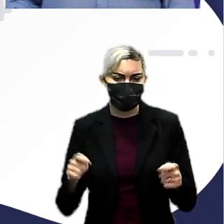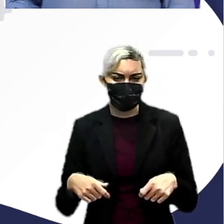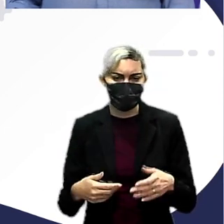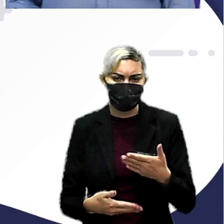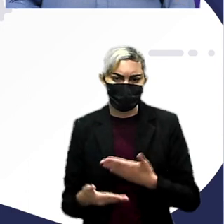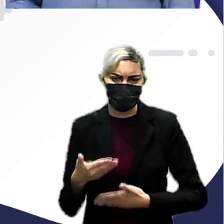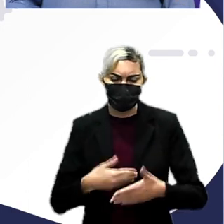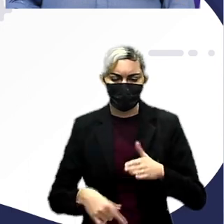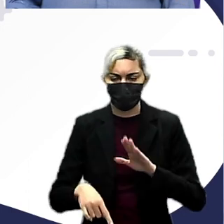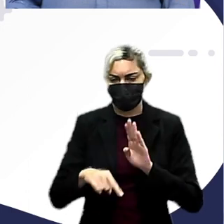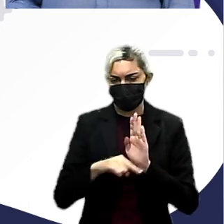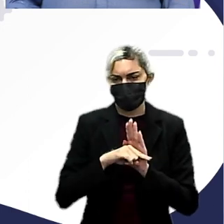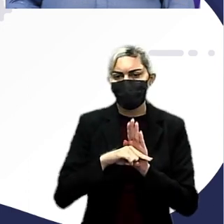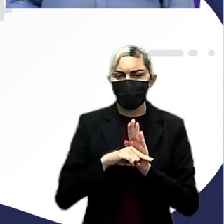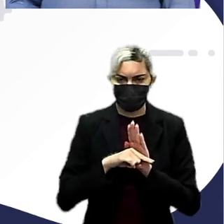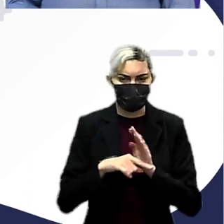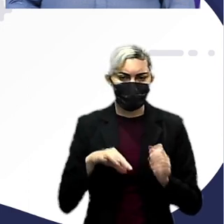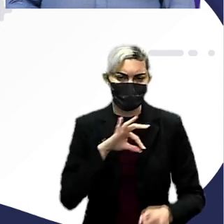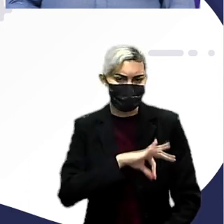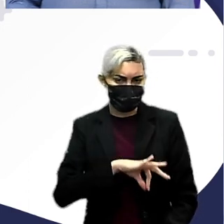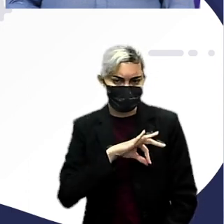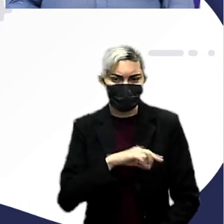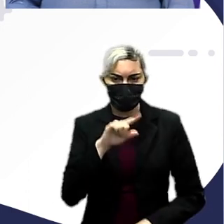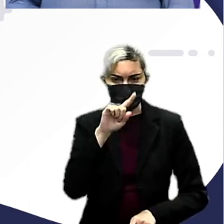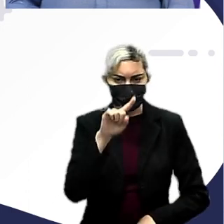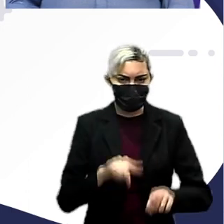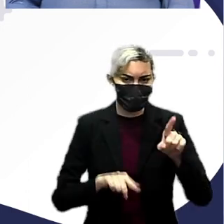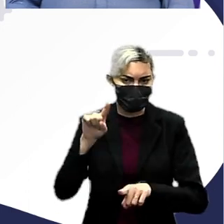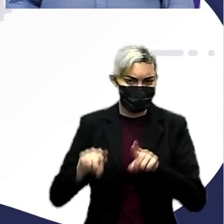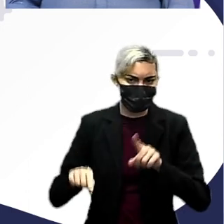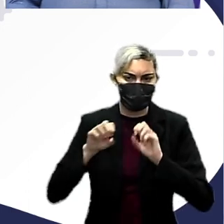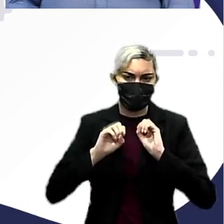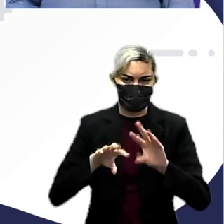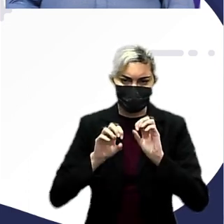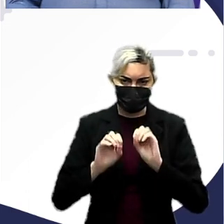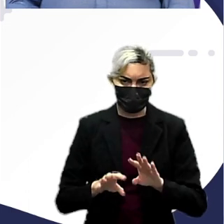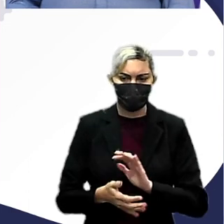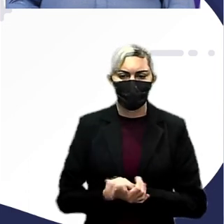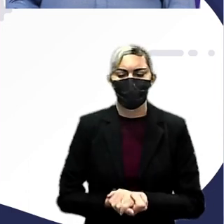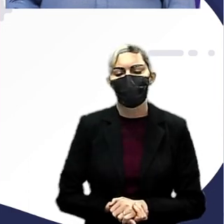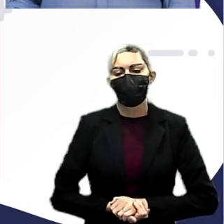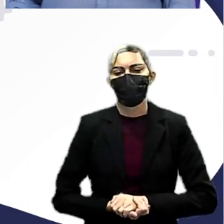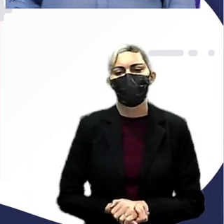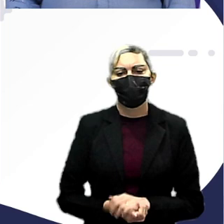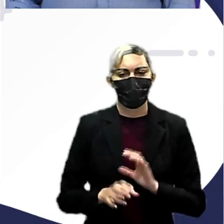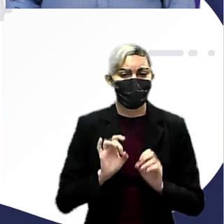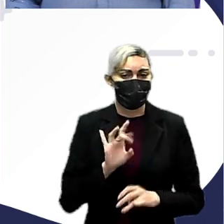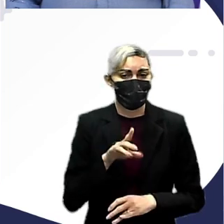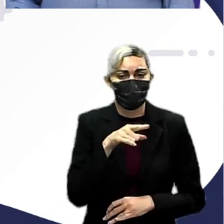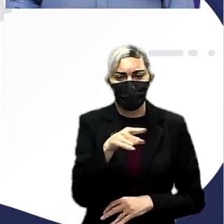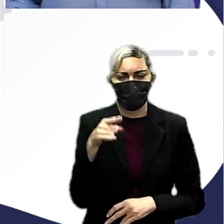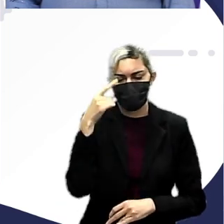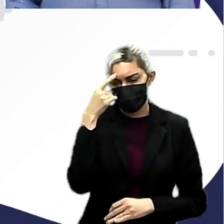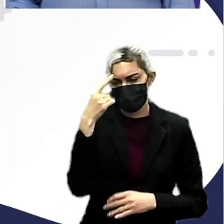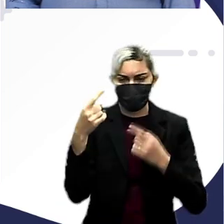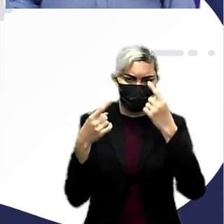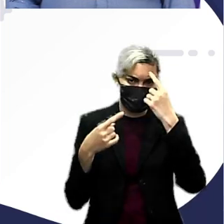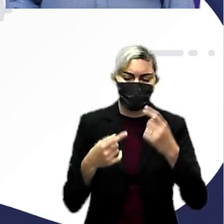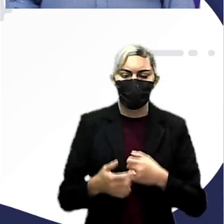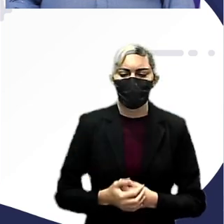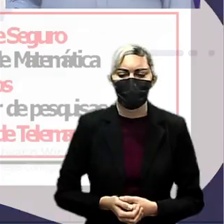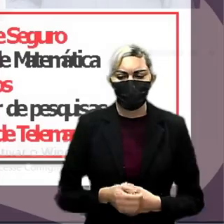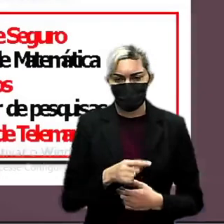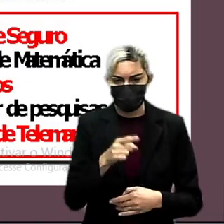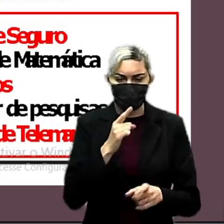relação negativa entre salário e nível de educação. Tá? Só para vocês terem uma ideia aí, vocês